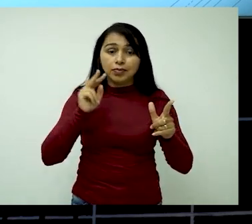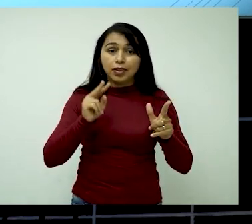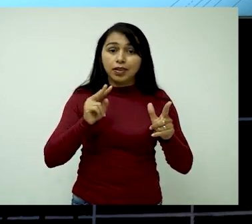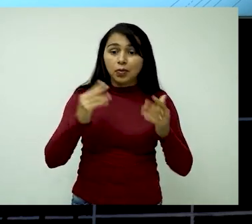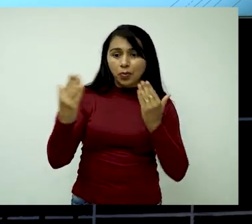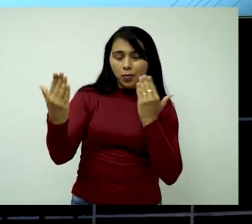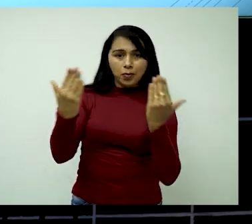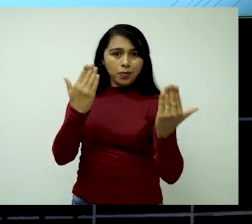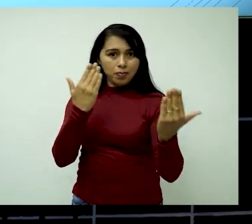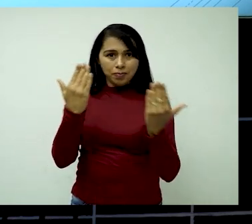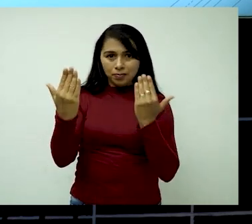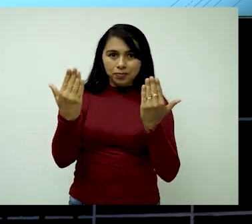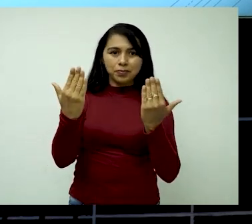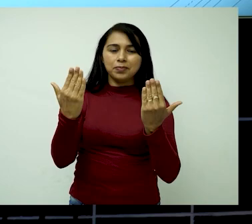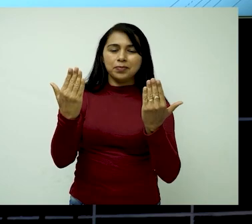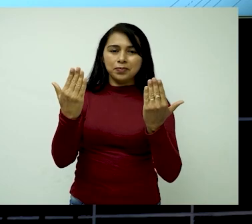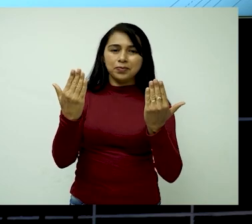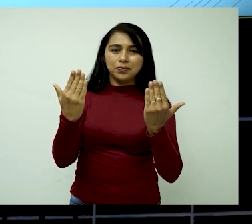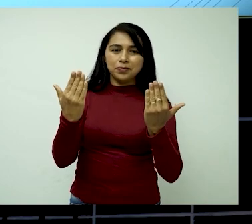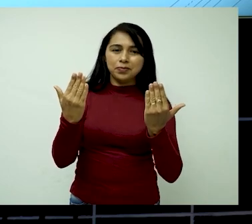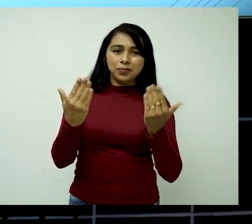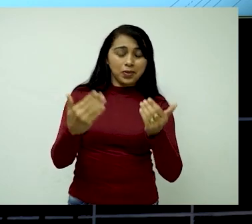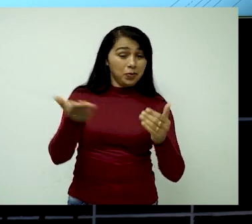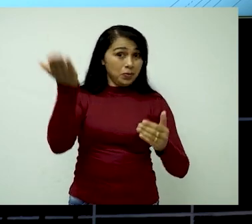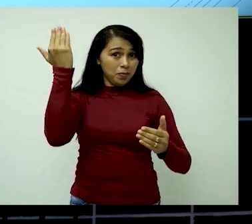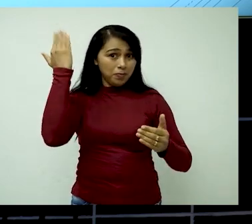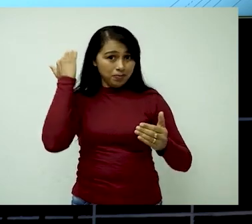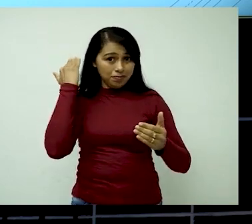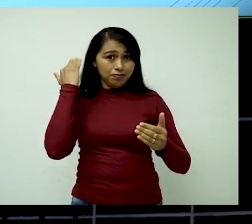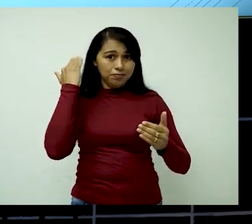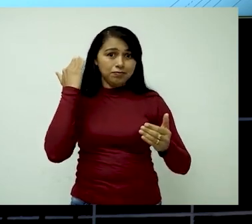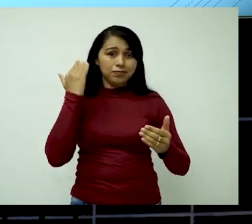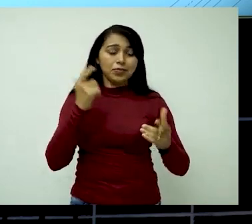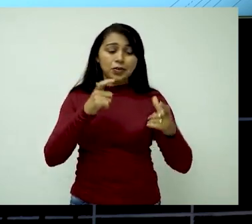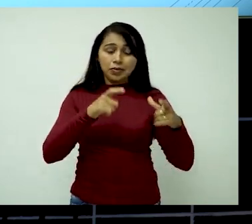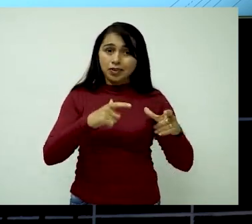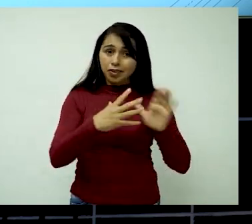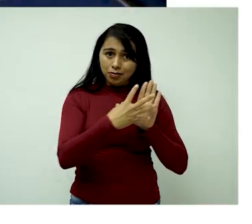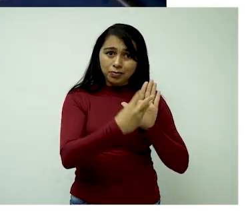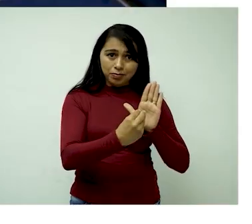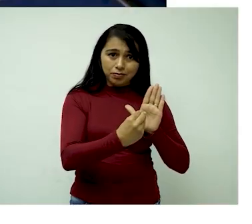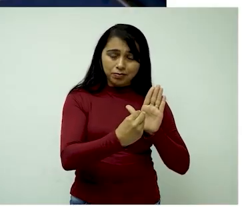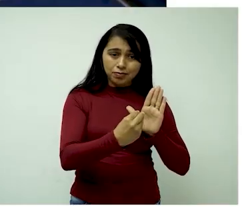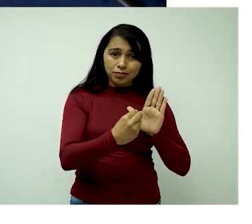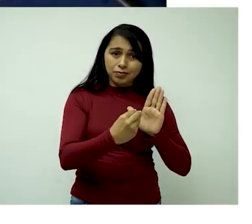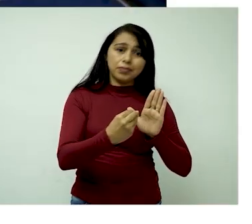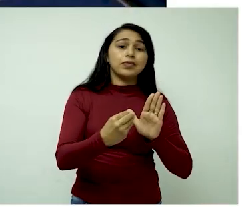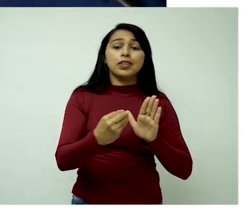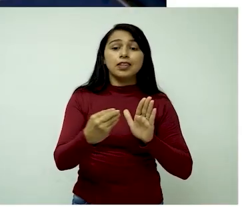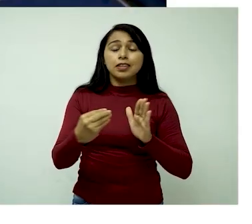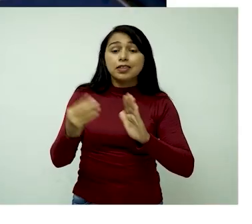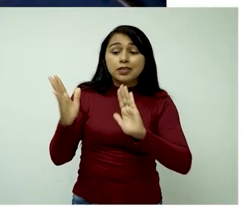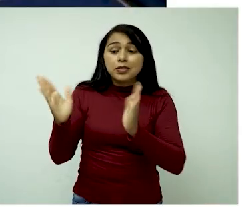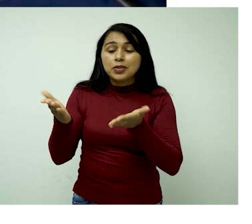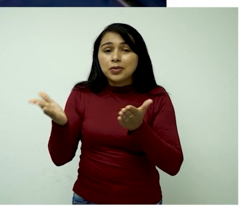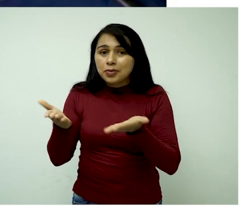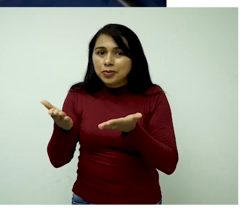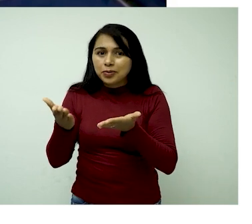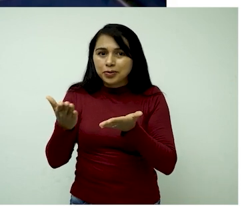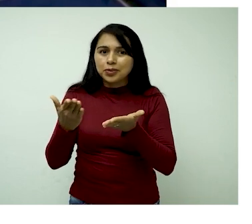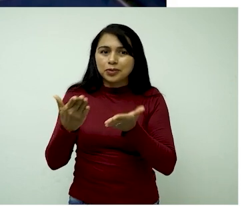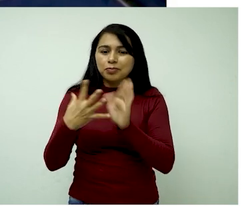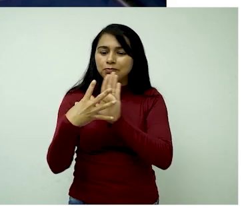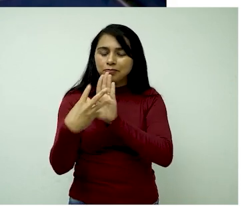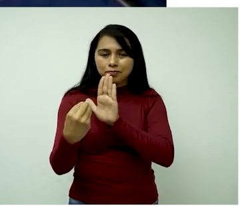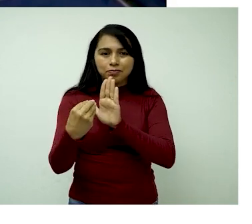gente observava nos dias dos nossos antepassados. Olha como a gente observa os centros de treinamentos,